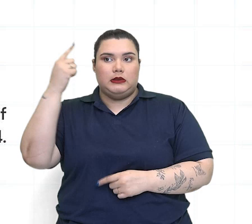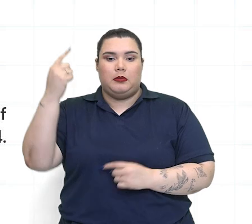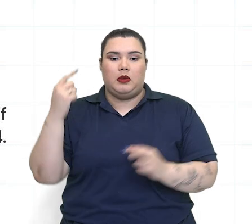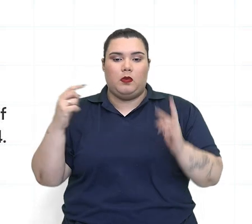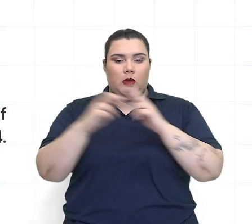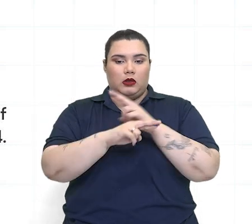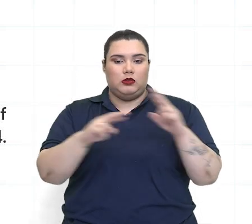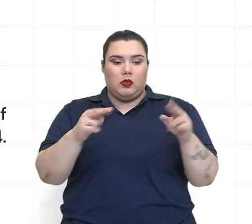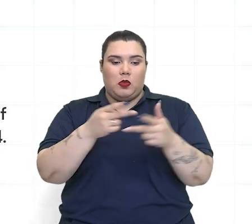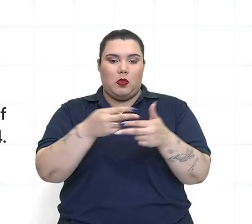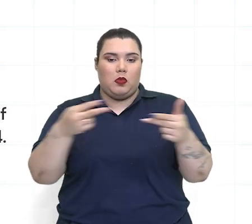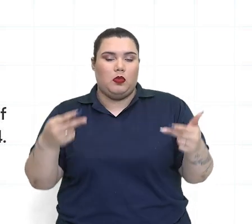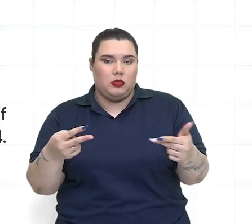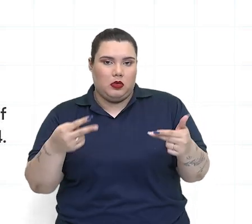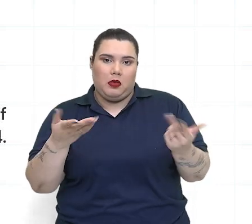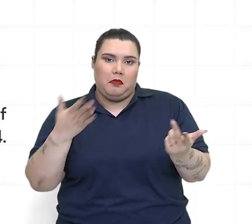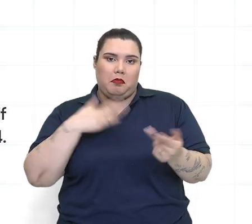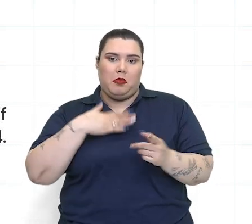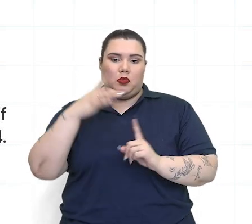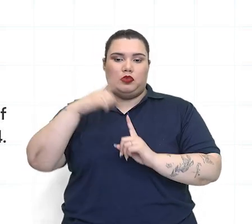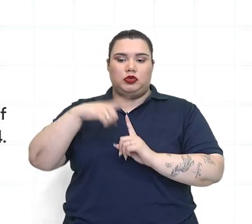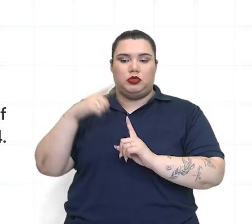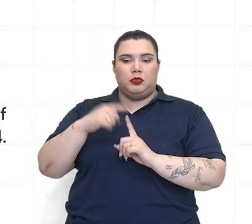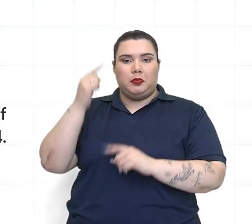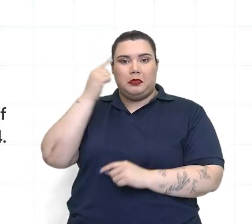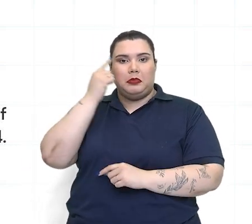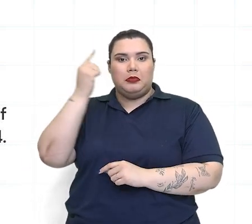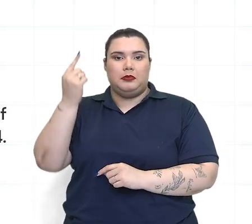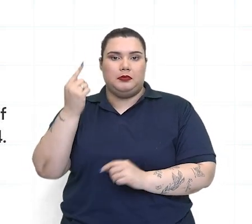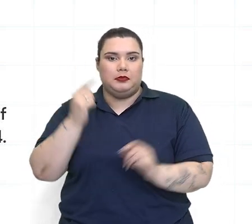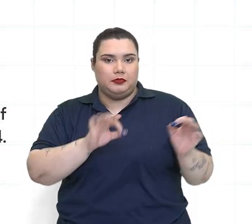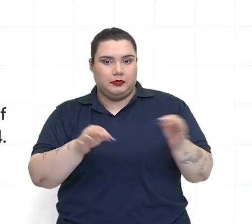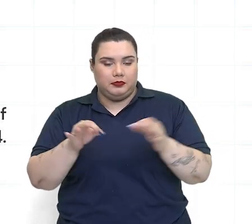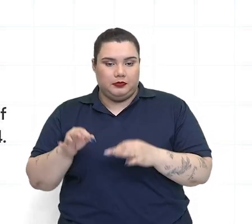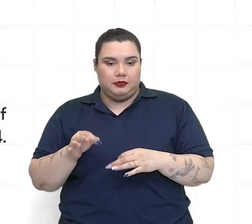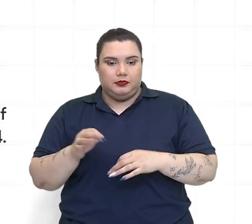em relação a algo. É uma maneira de pensar.